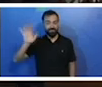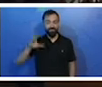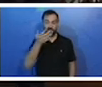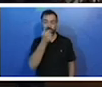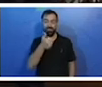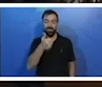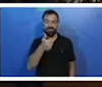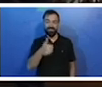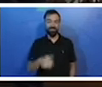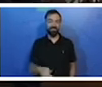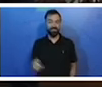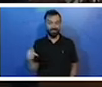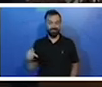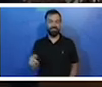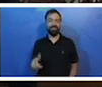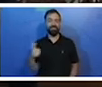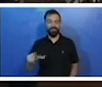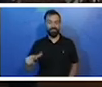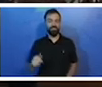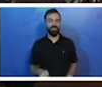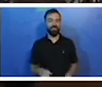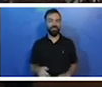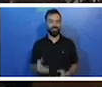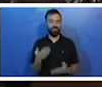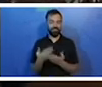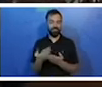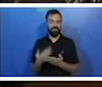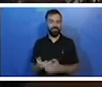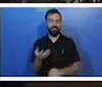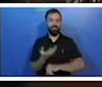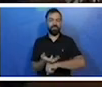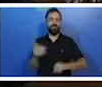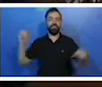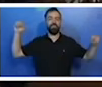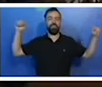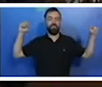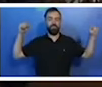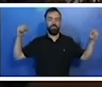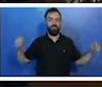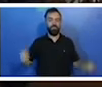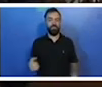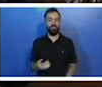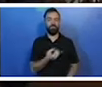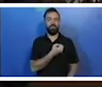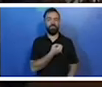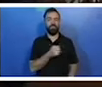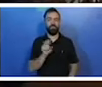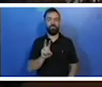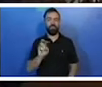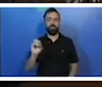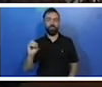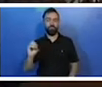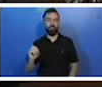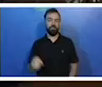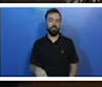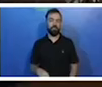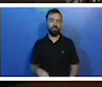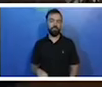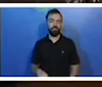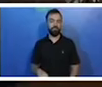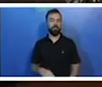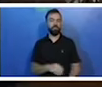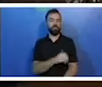Olá, tudo bem? Estamos aqui novamente para mais uma aula de Educação Física. Essa é a nossa videoaula de número 20 para as turmas